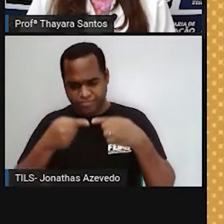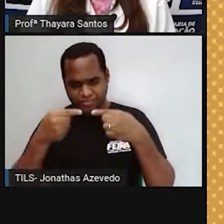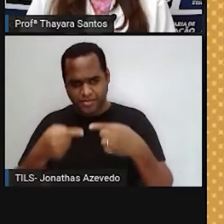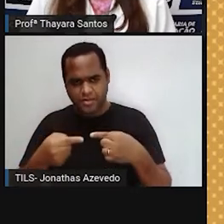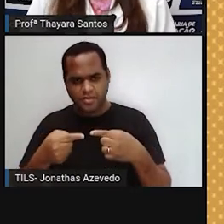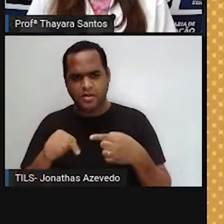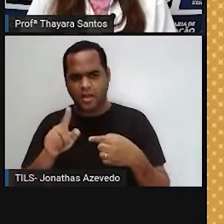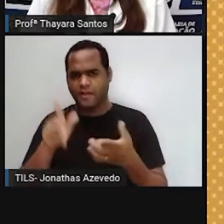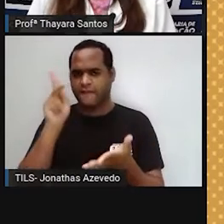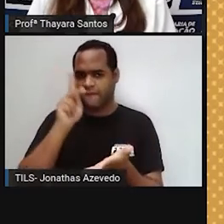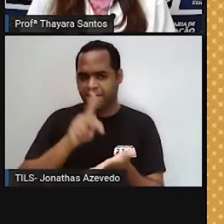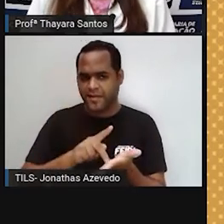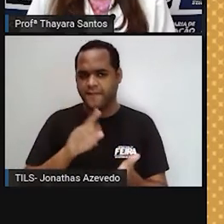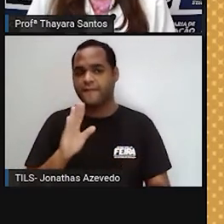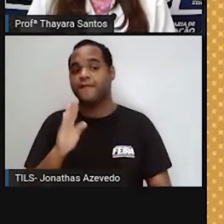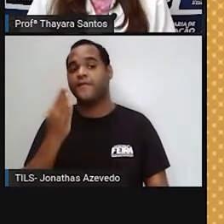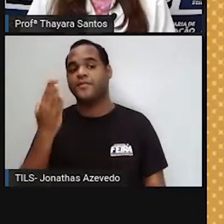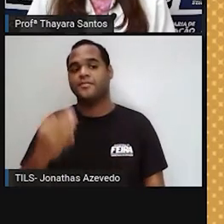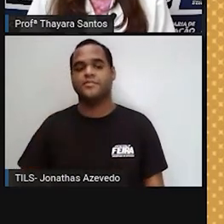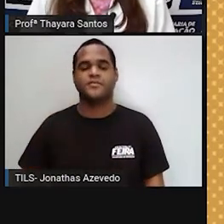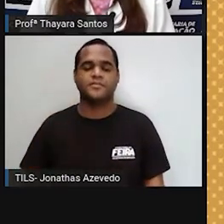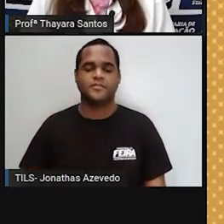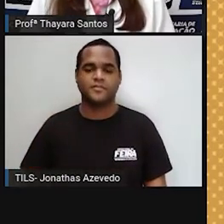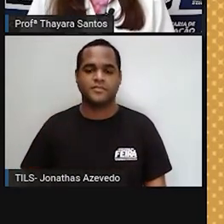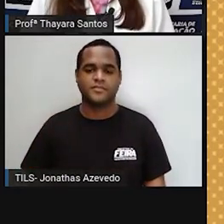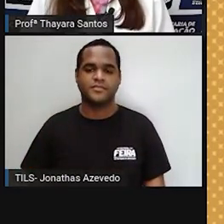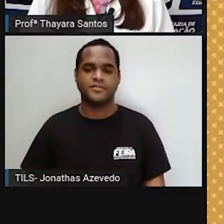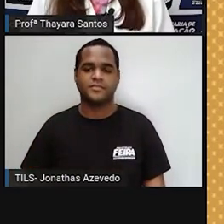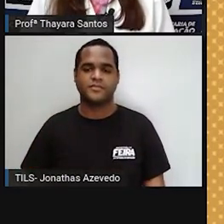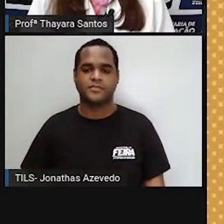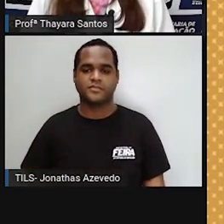é verdadeira ou é falsa?